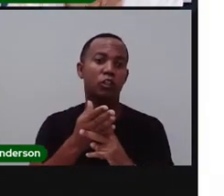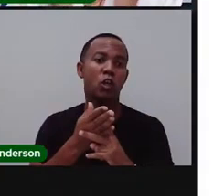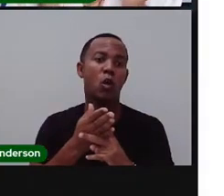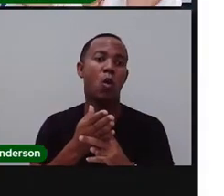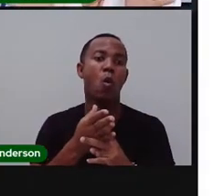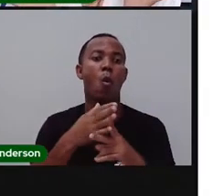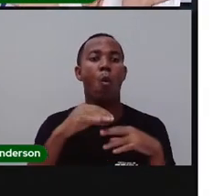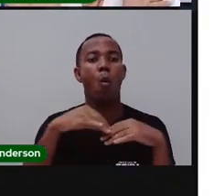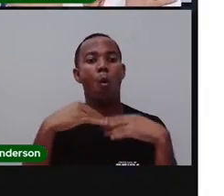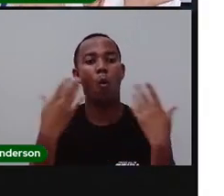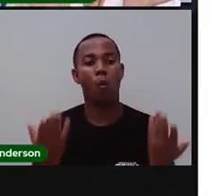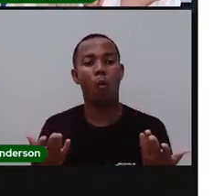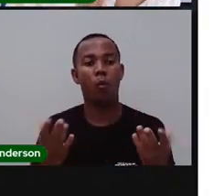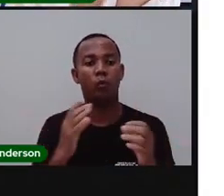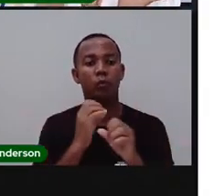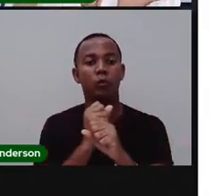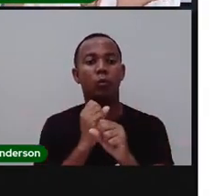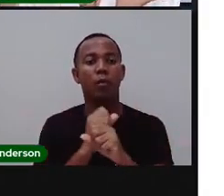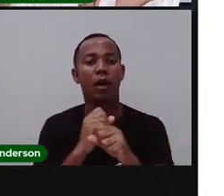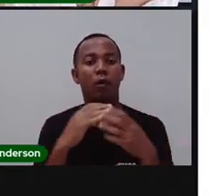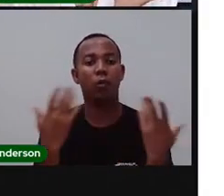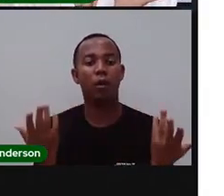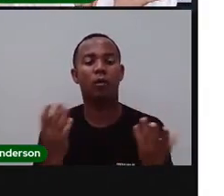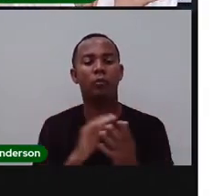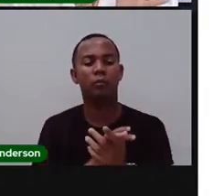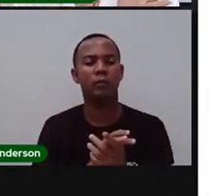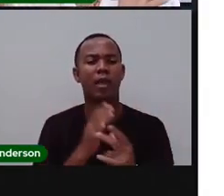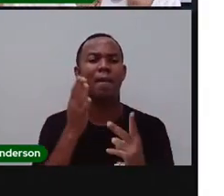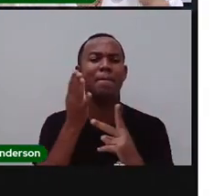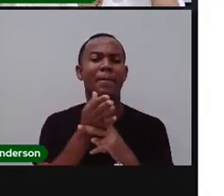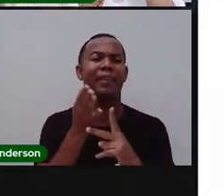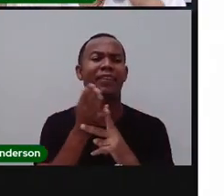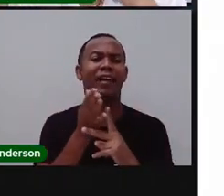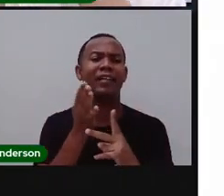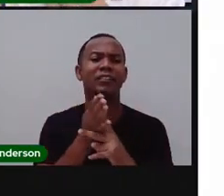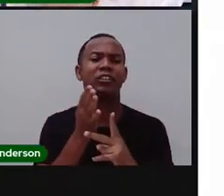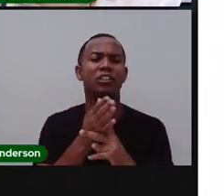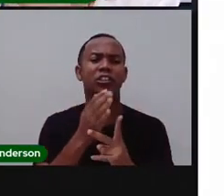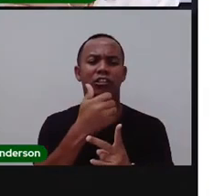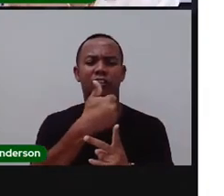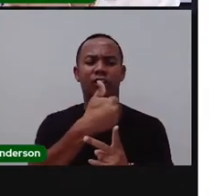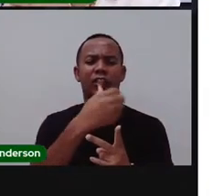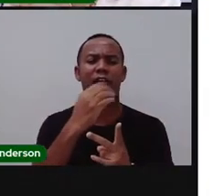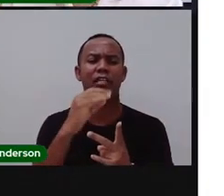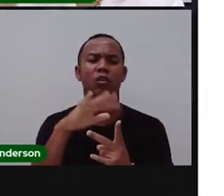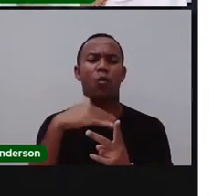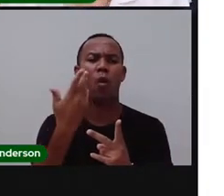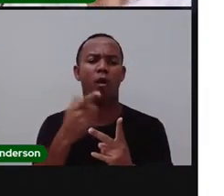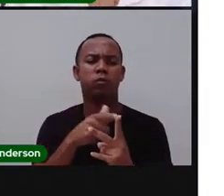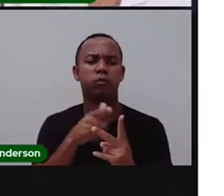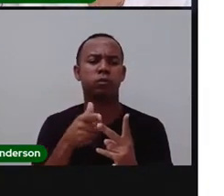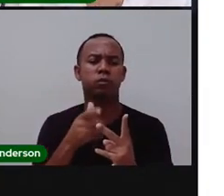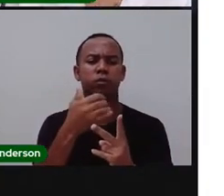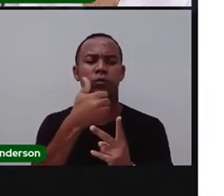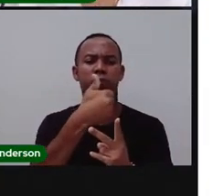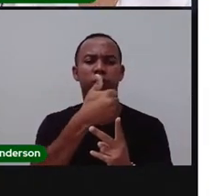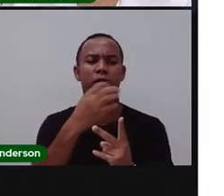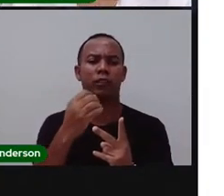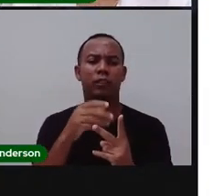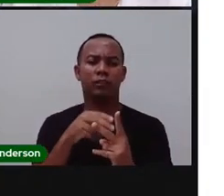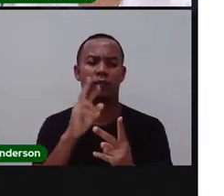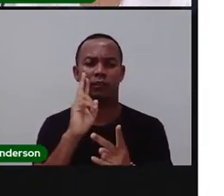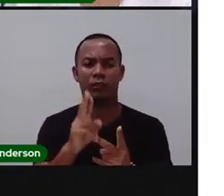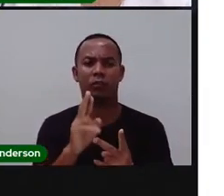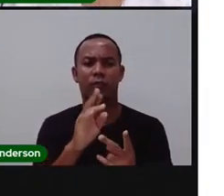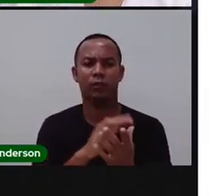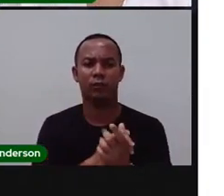Eu vou pegar a metade de 10 reais. Se for metade de 10 reais, qual seria a metade de 10? Aí vocês podem colocar a